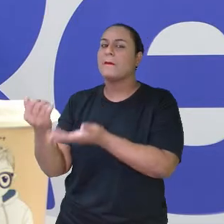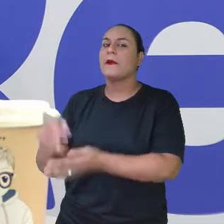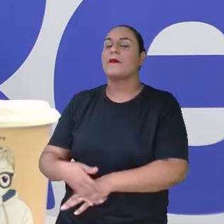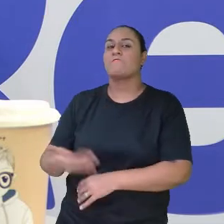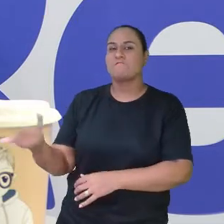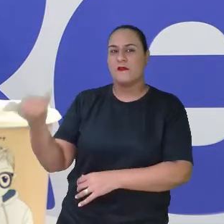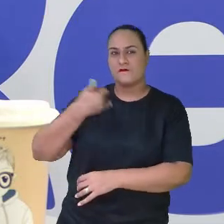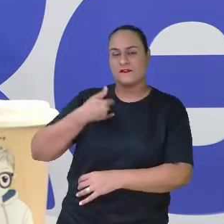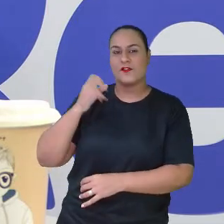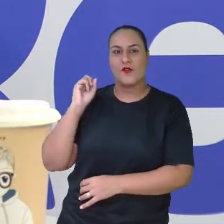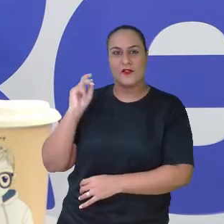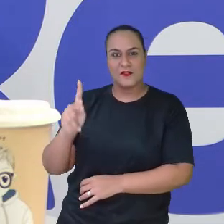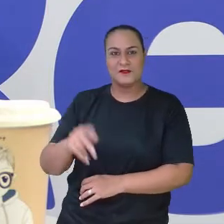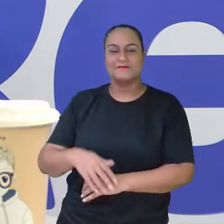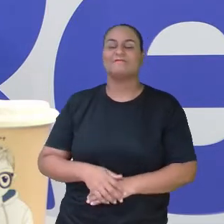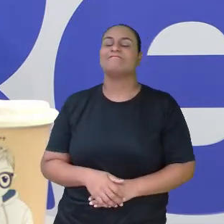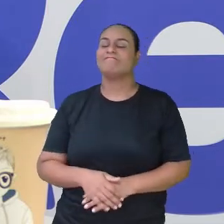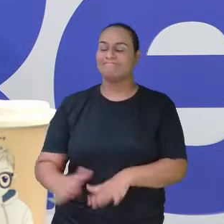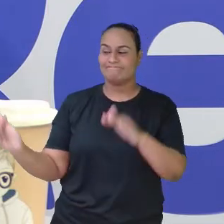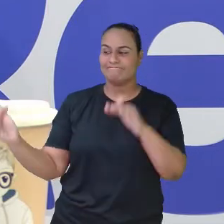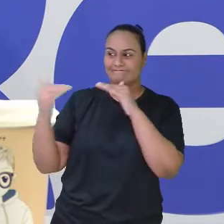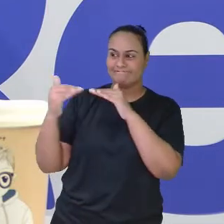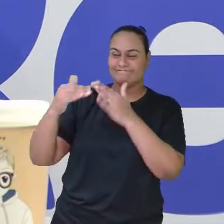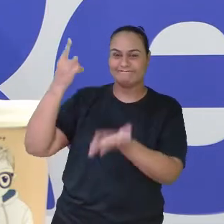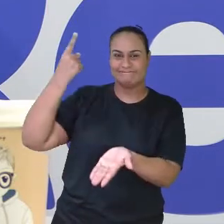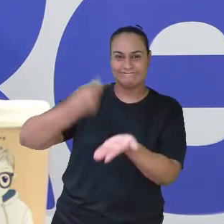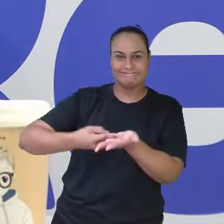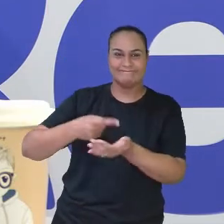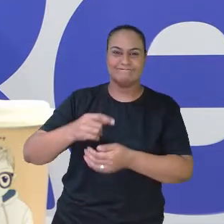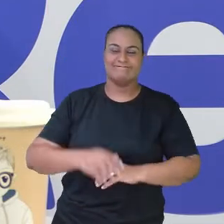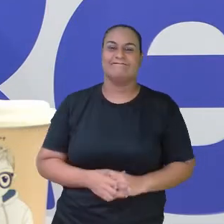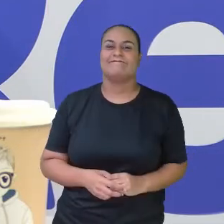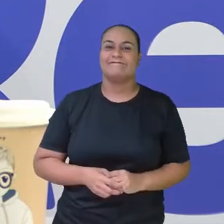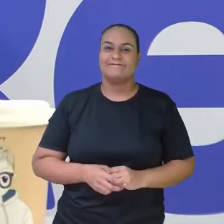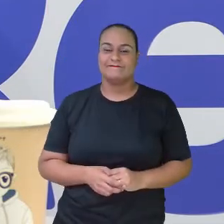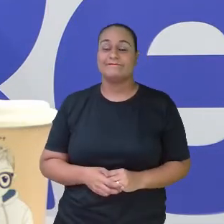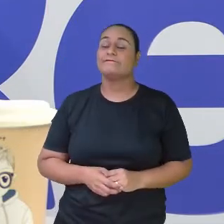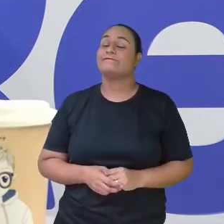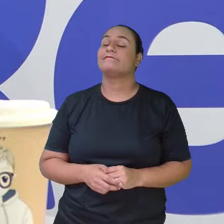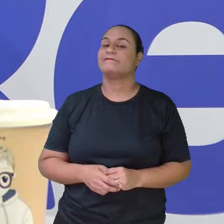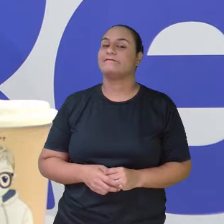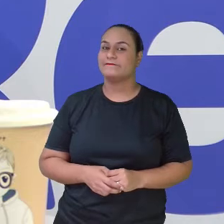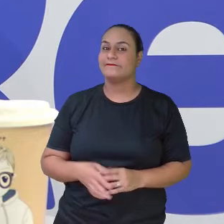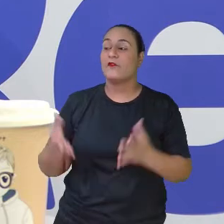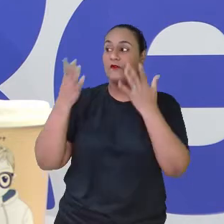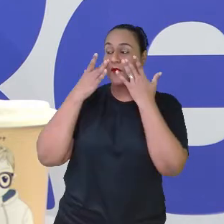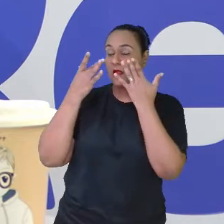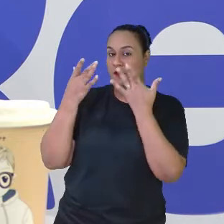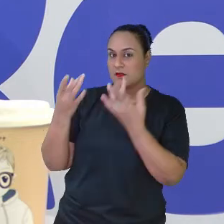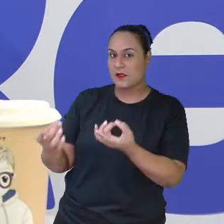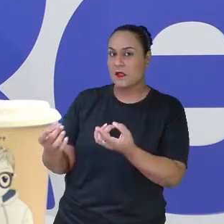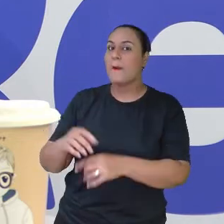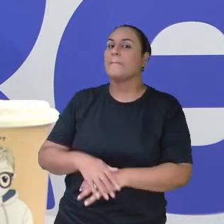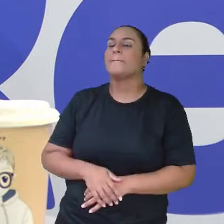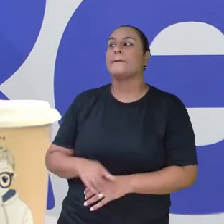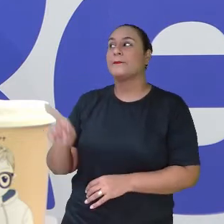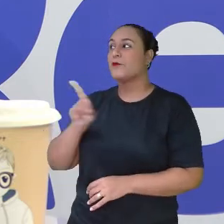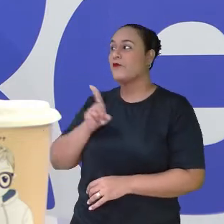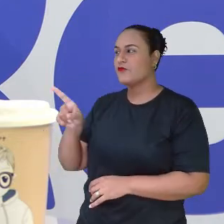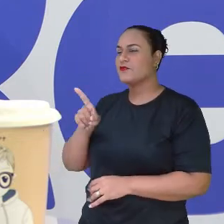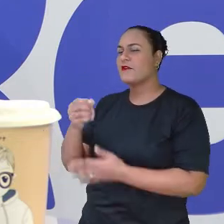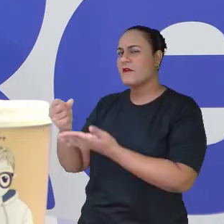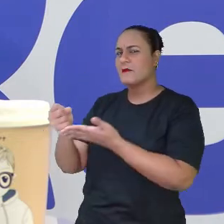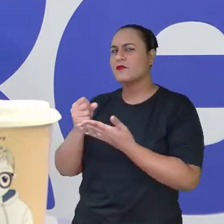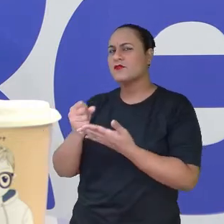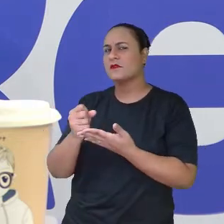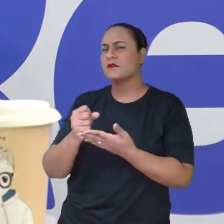Tá certo, professora Mauricéia, combinado. Pois então, olha, Márcia, fique aí ligada, porque é você que vai me